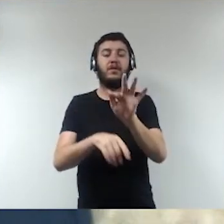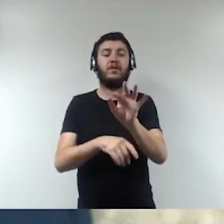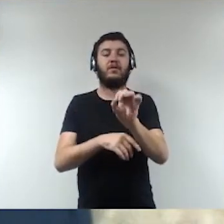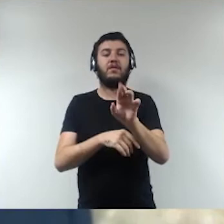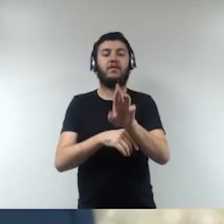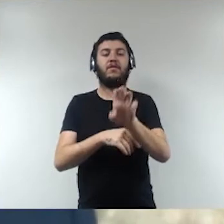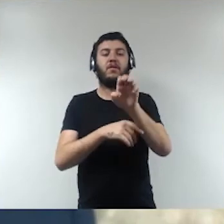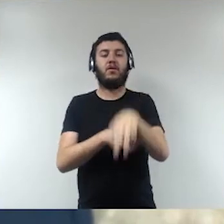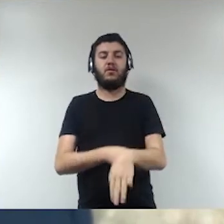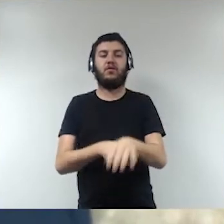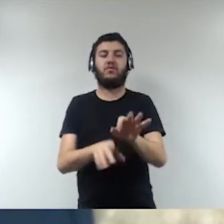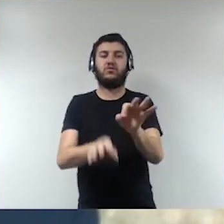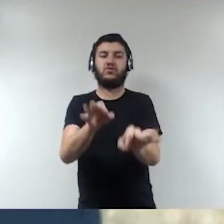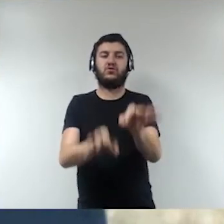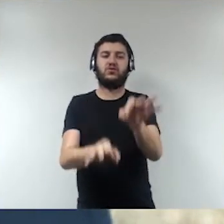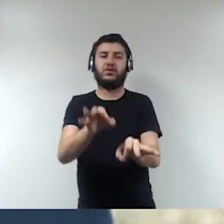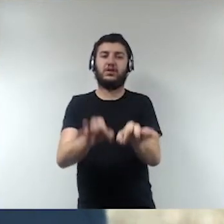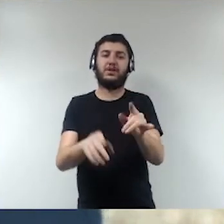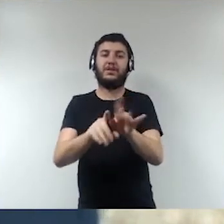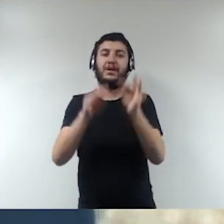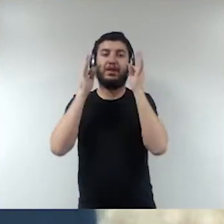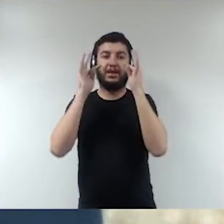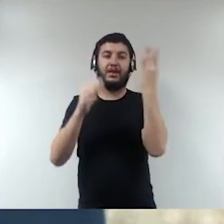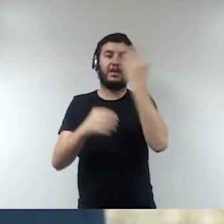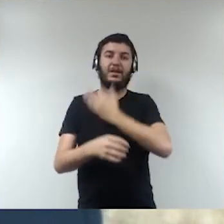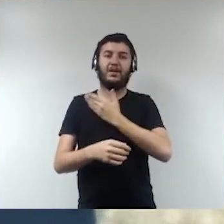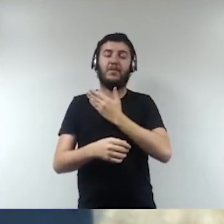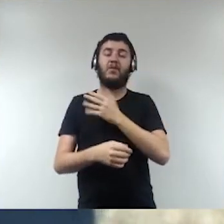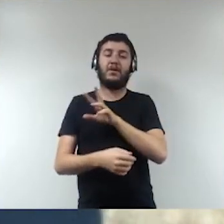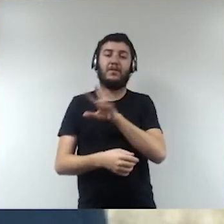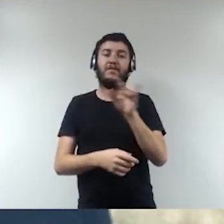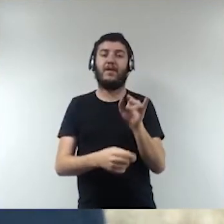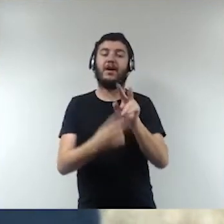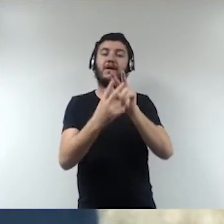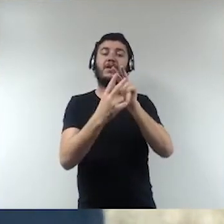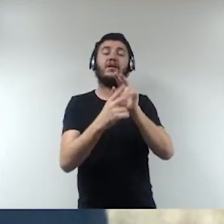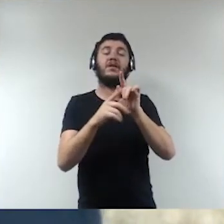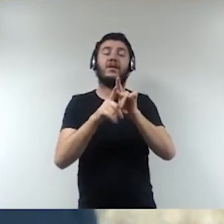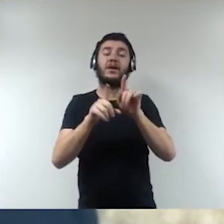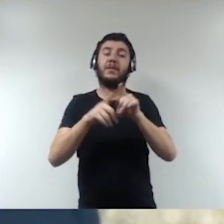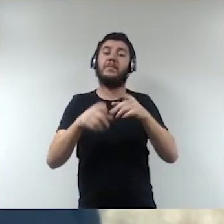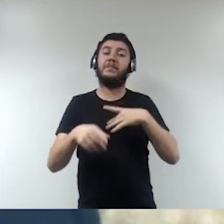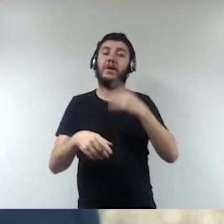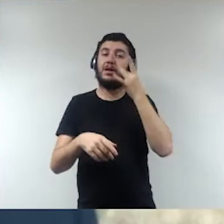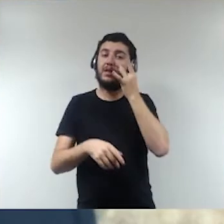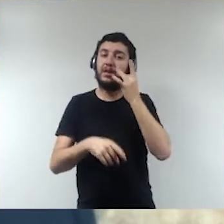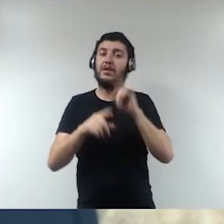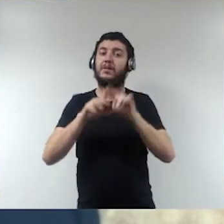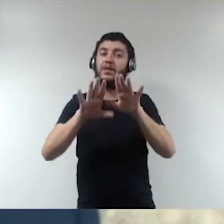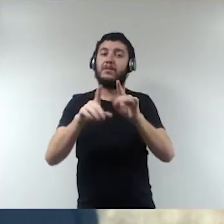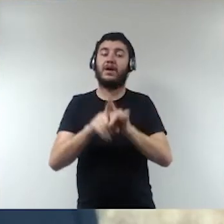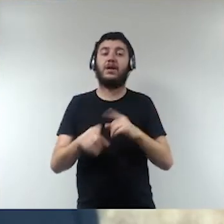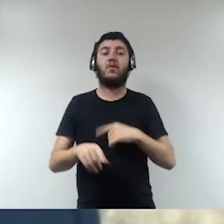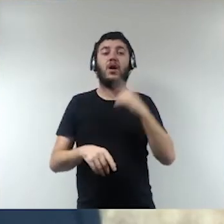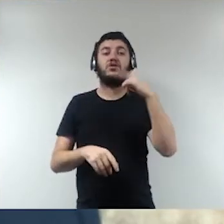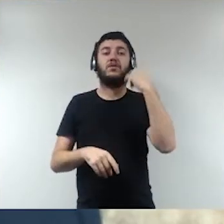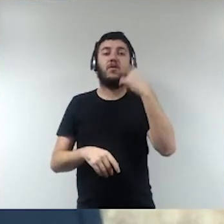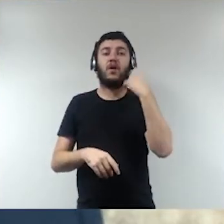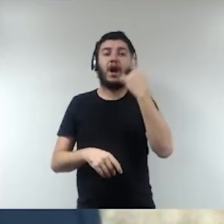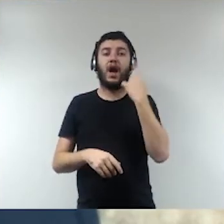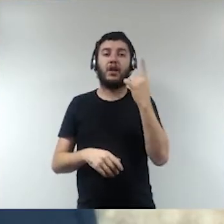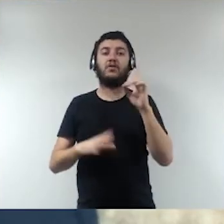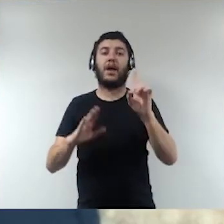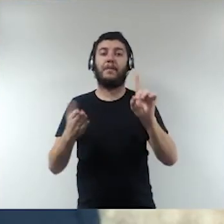fórum, para serem ouvidas, e os advogados das partes e as partes por videoconferência.